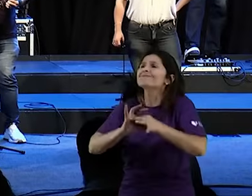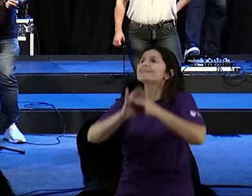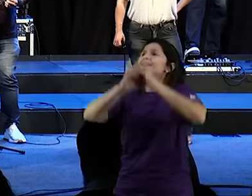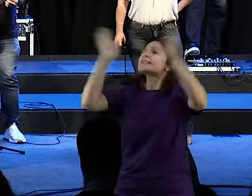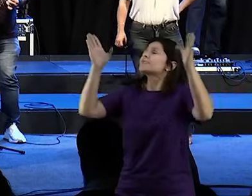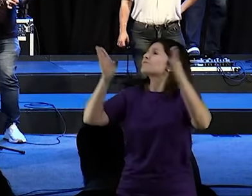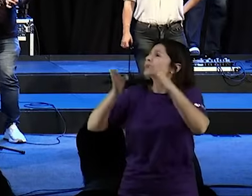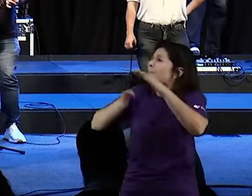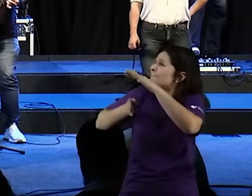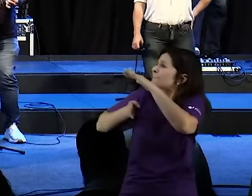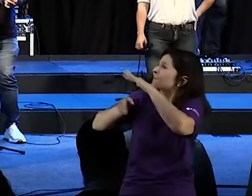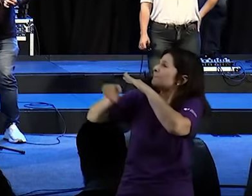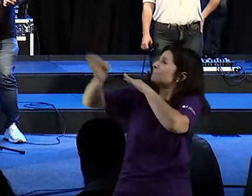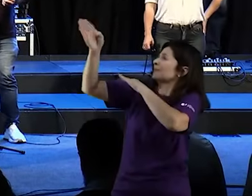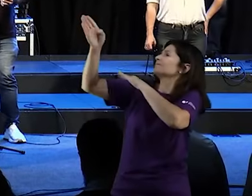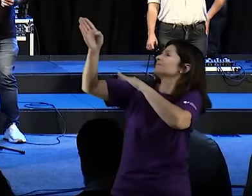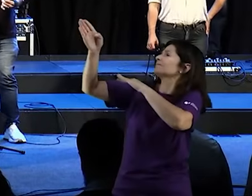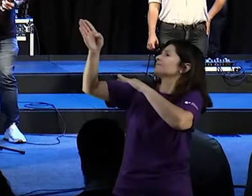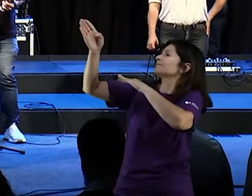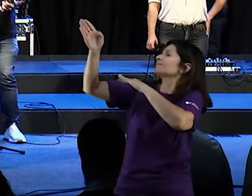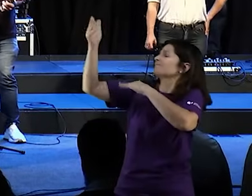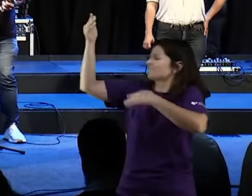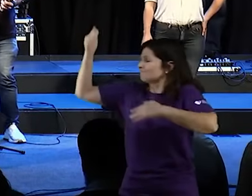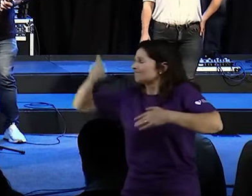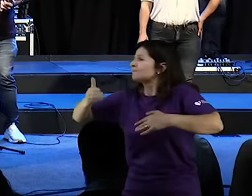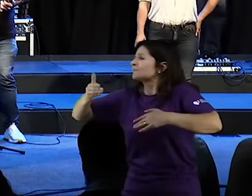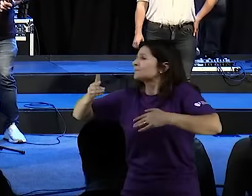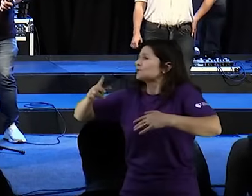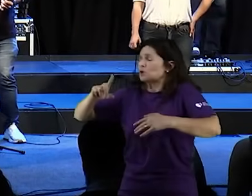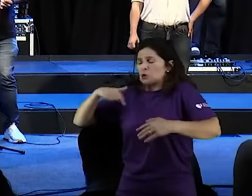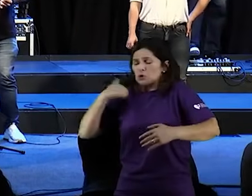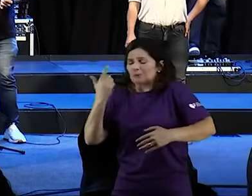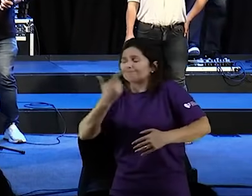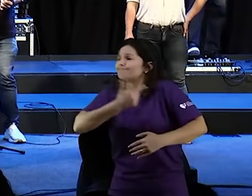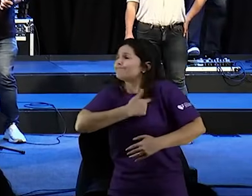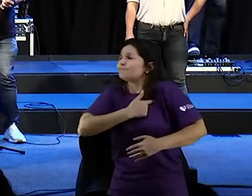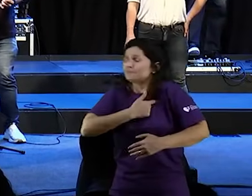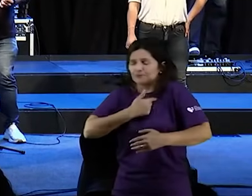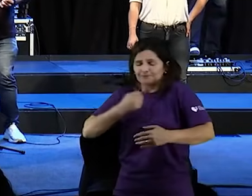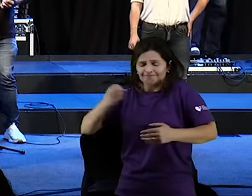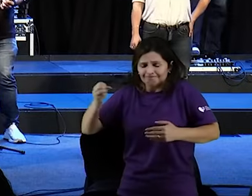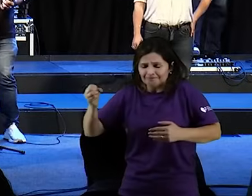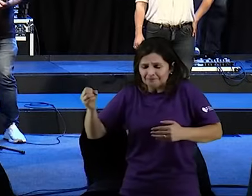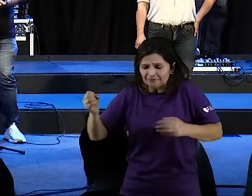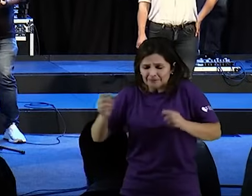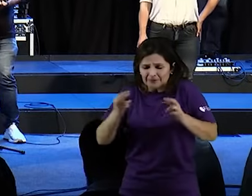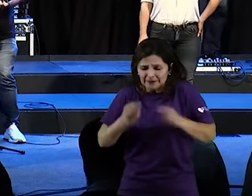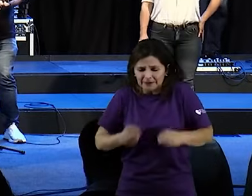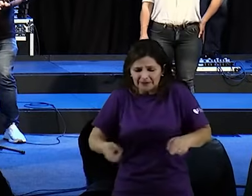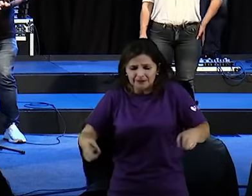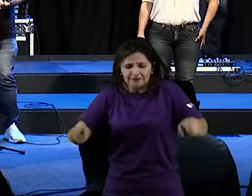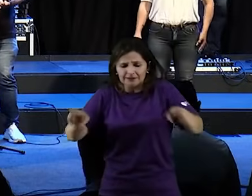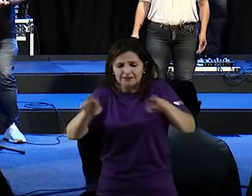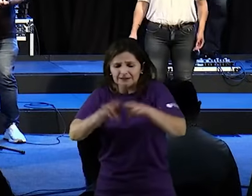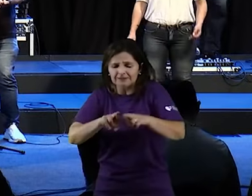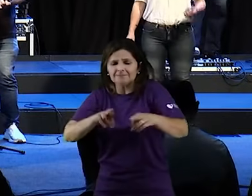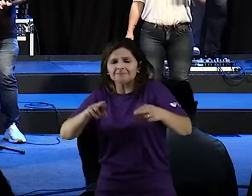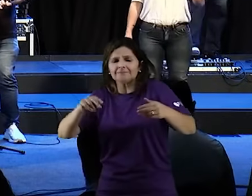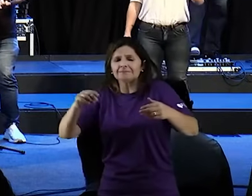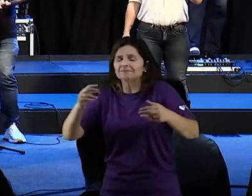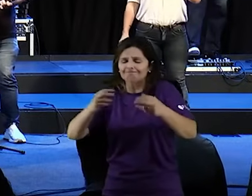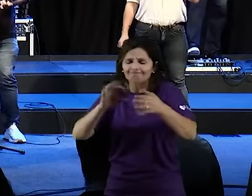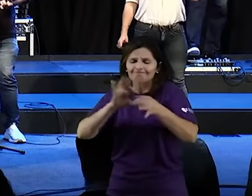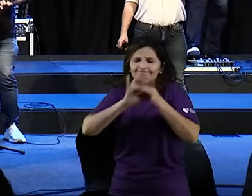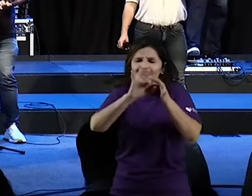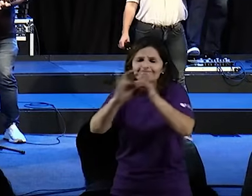reforçar perante o senhor renovar a nossa aliança pai renovar Nossa confiança no Senhor e declarar que